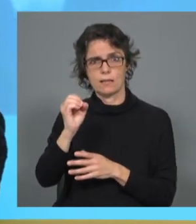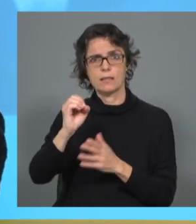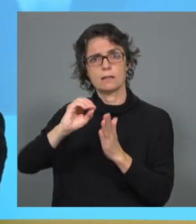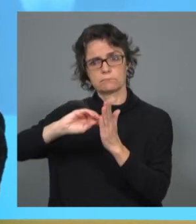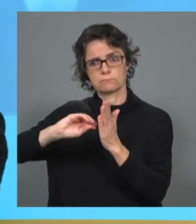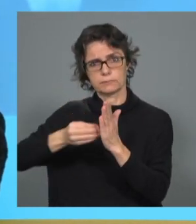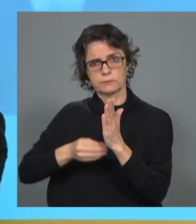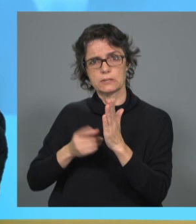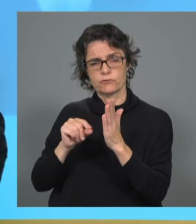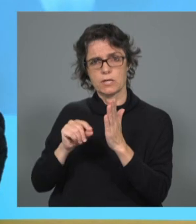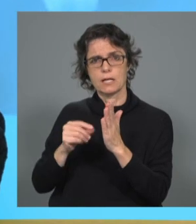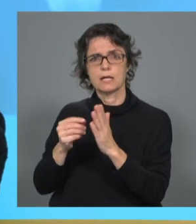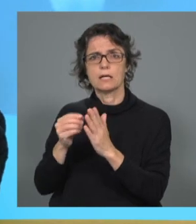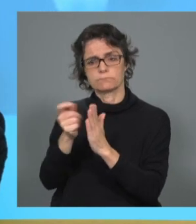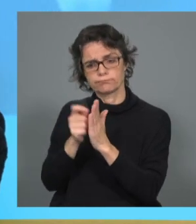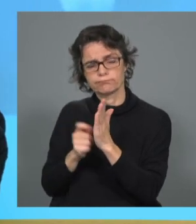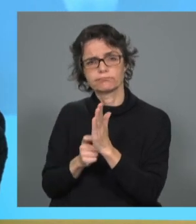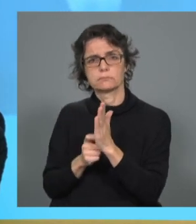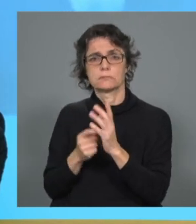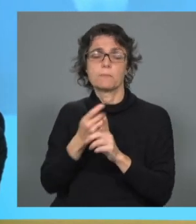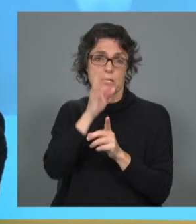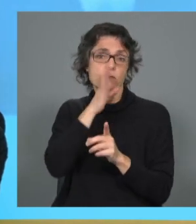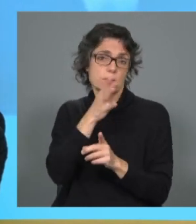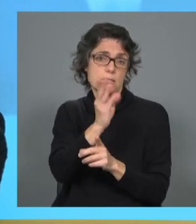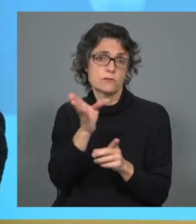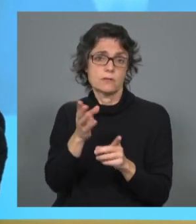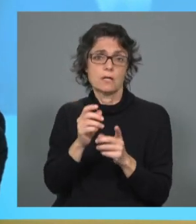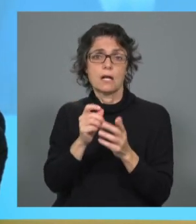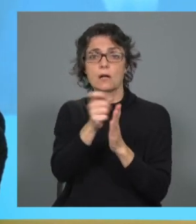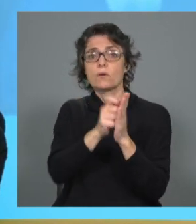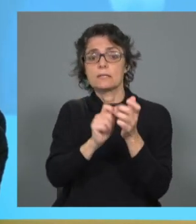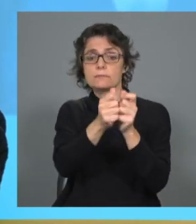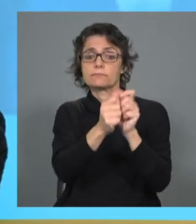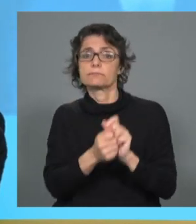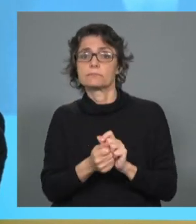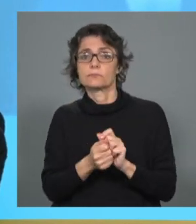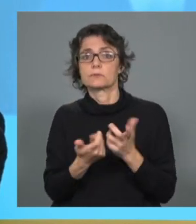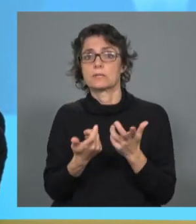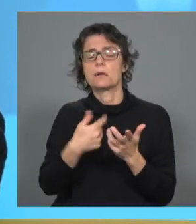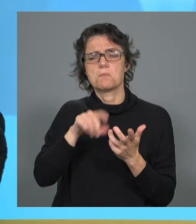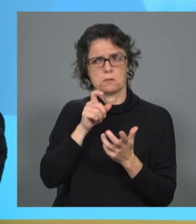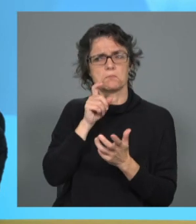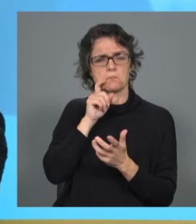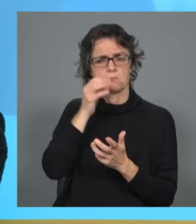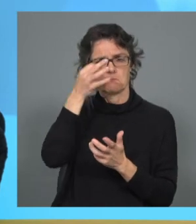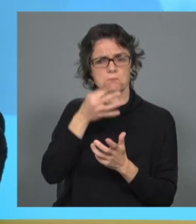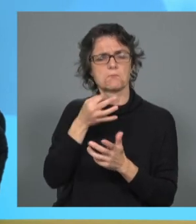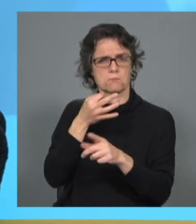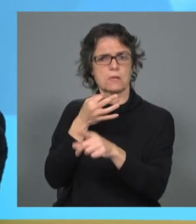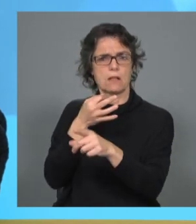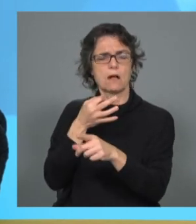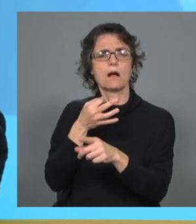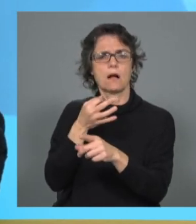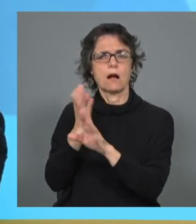pré-inscritas para vir. Estas listas mudam muitas vezes, como eu disse há pouco, mas sim, temos segurança de que